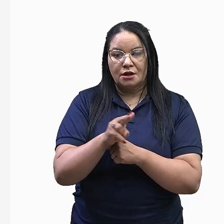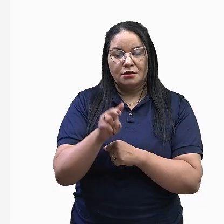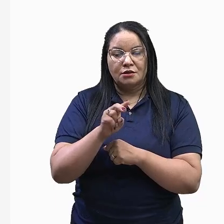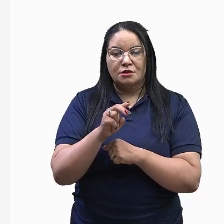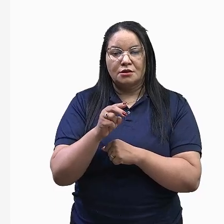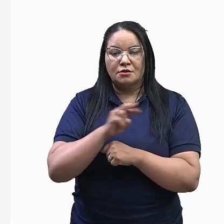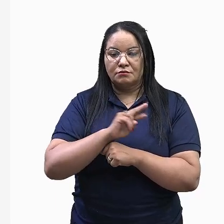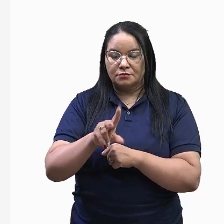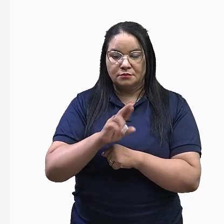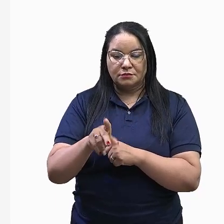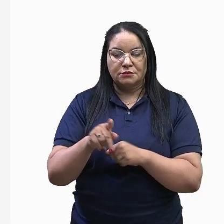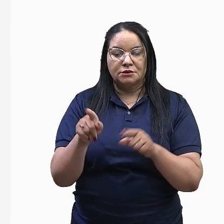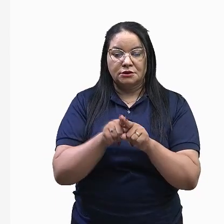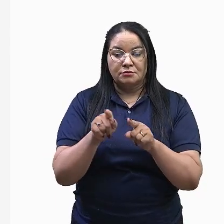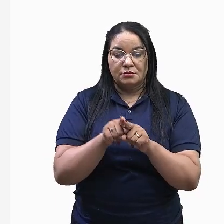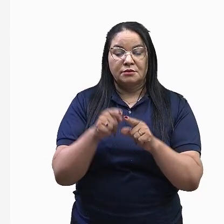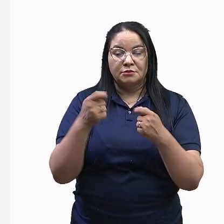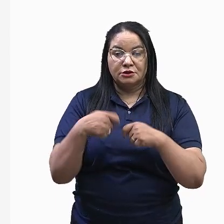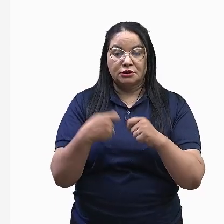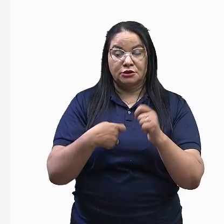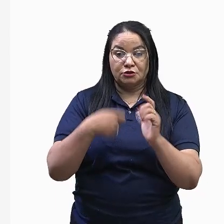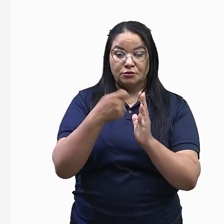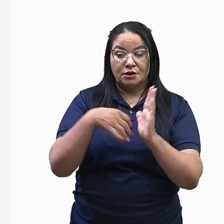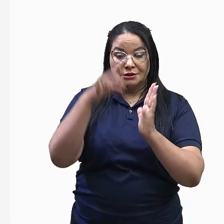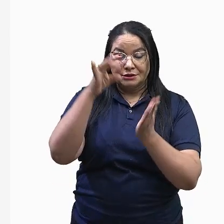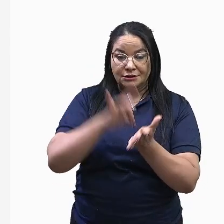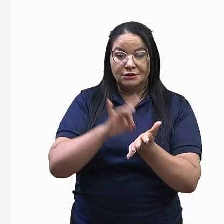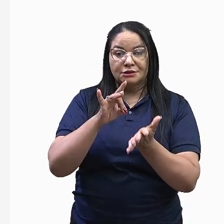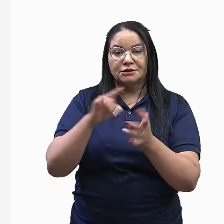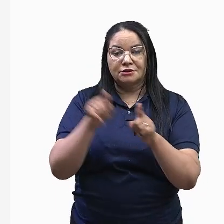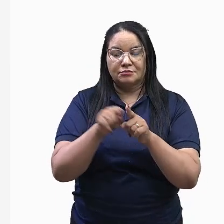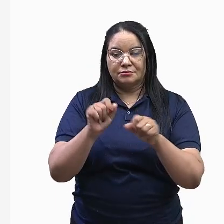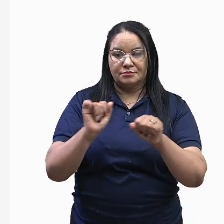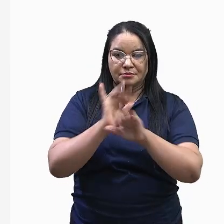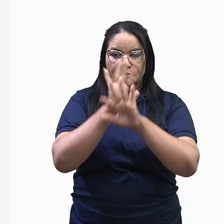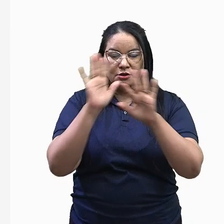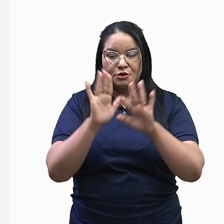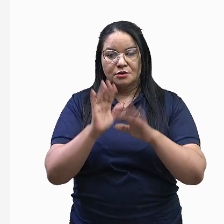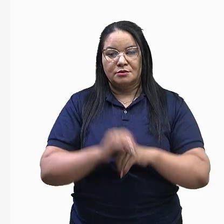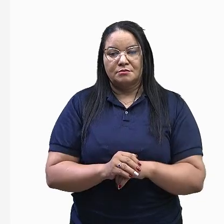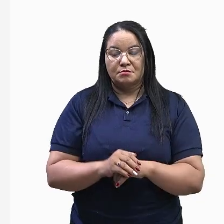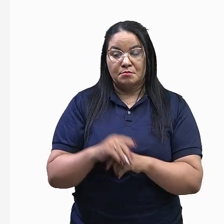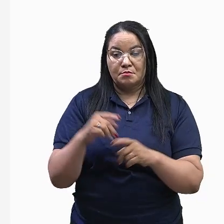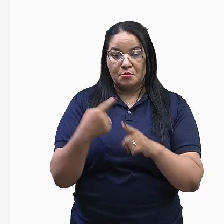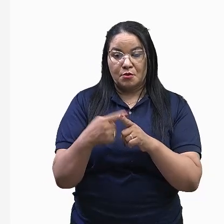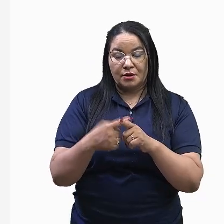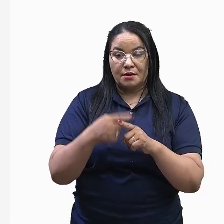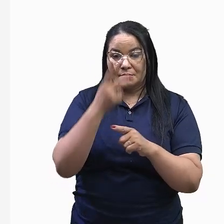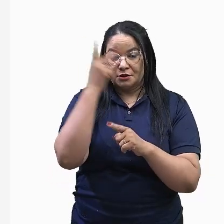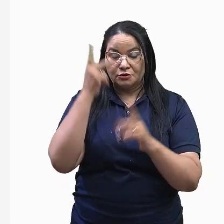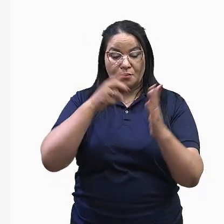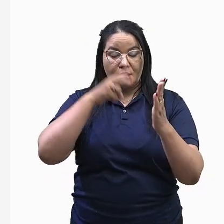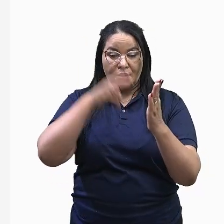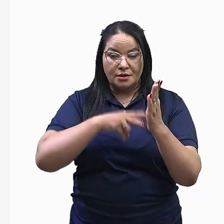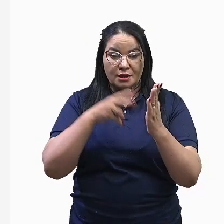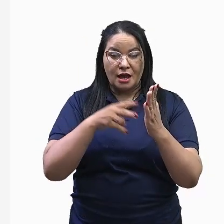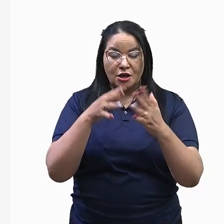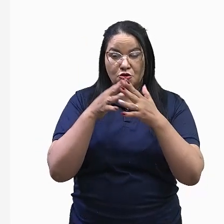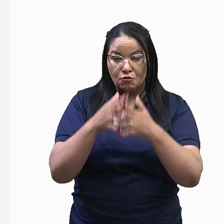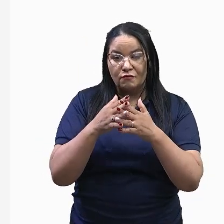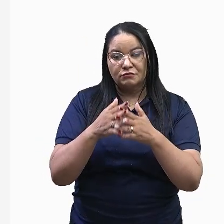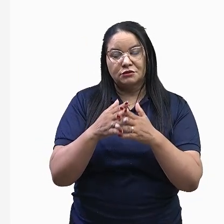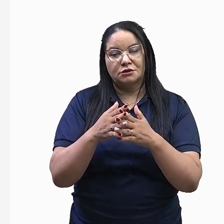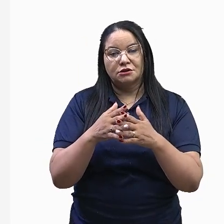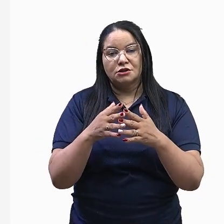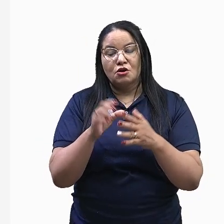a coerência e clareza, justamente para não confundir quem está aplicando a